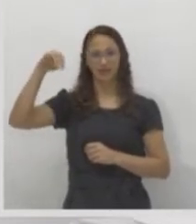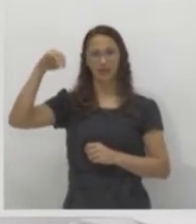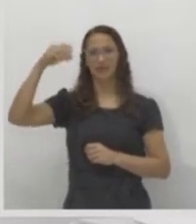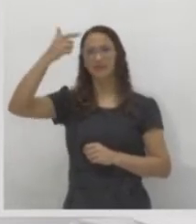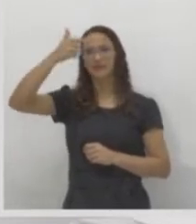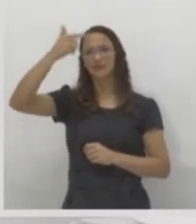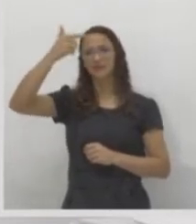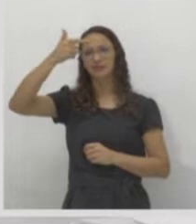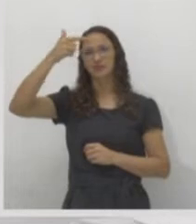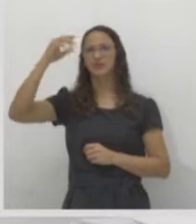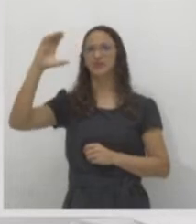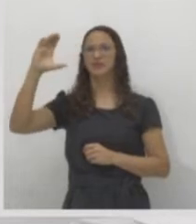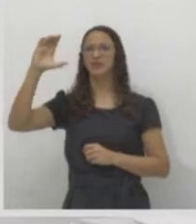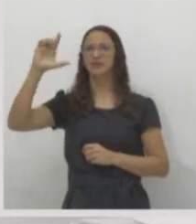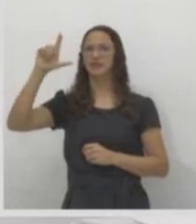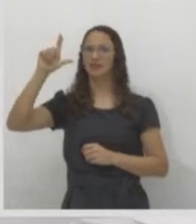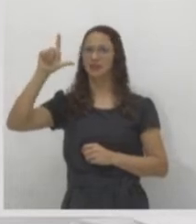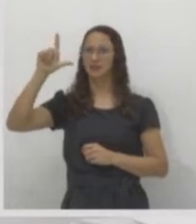vamos ler